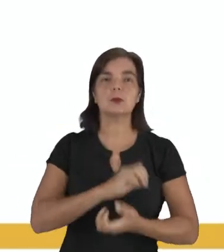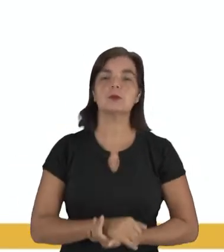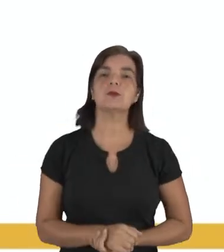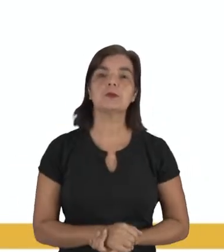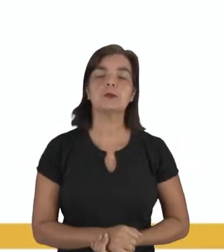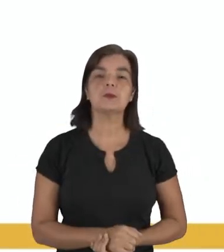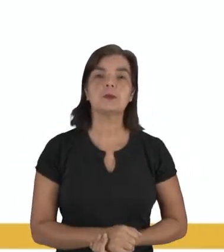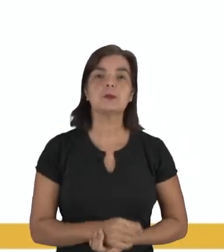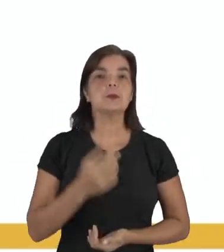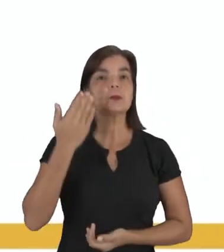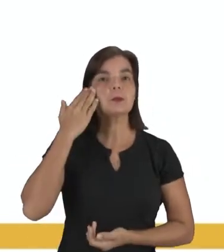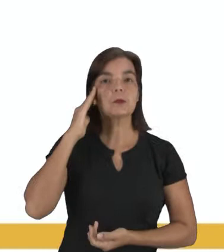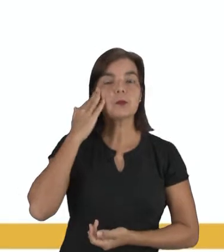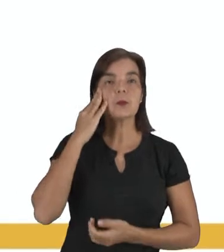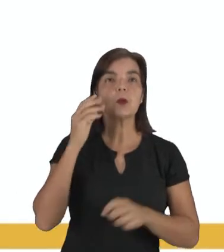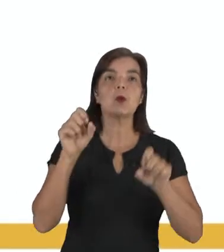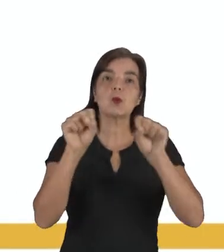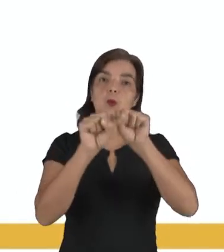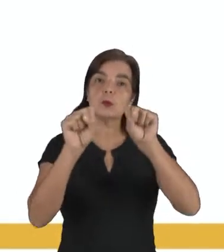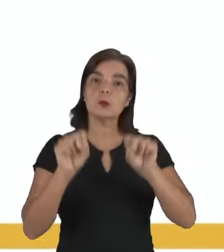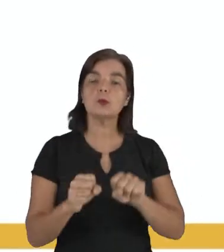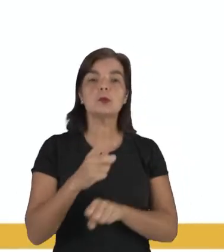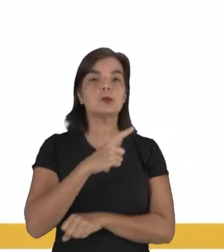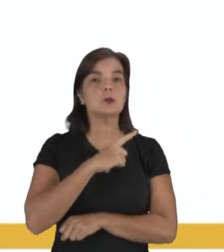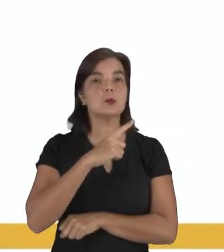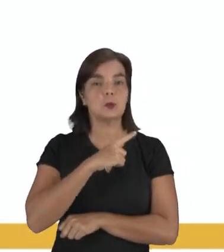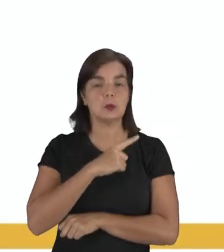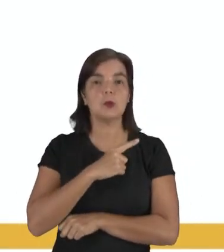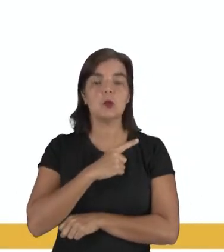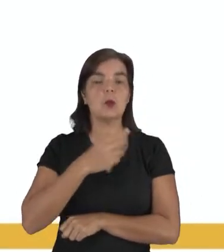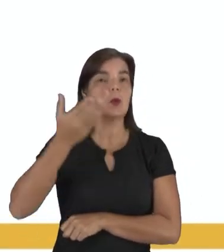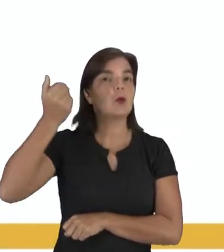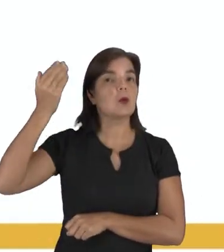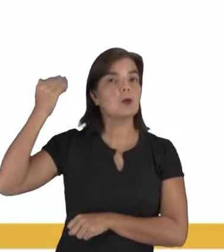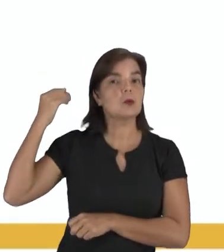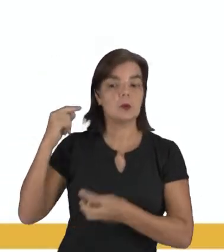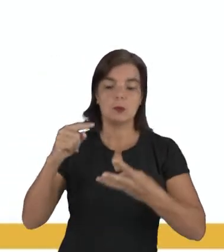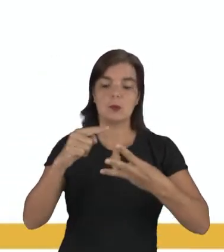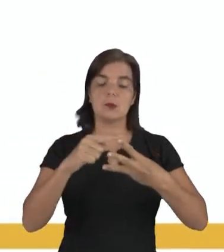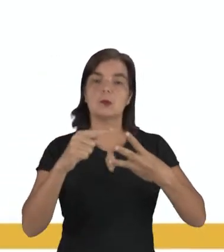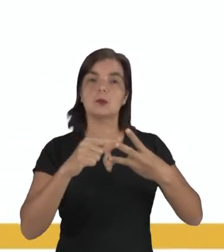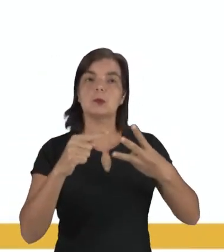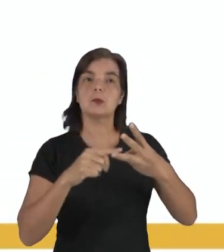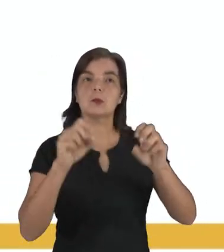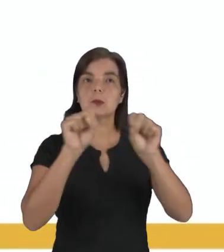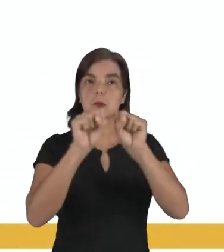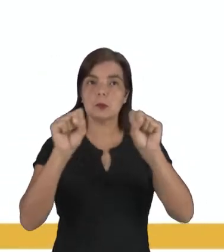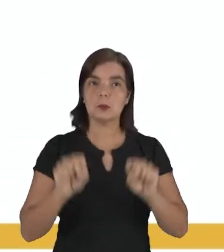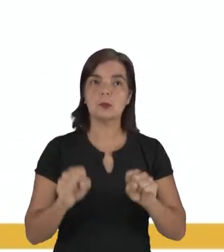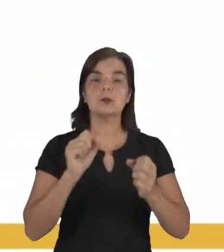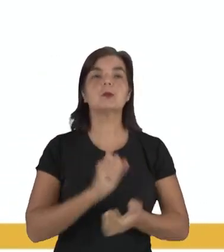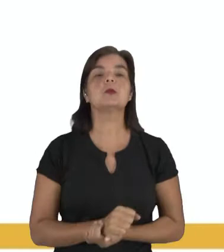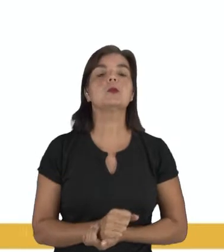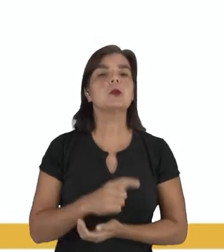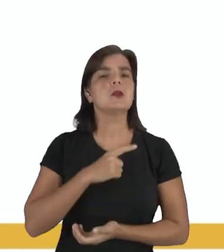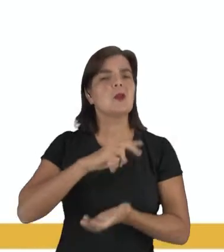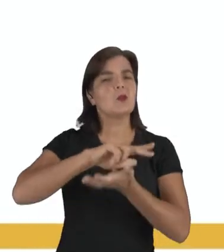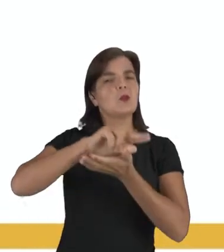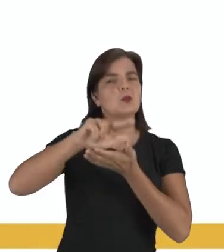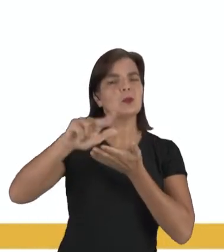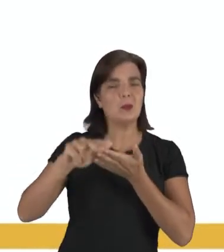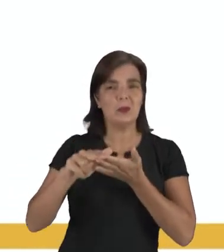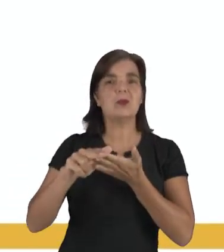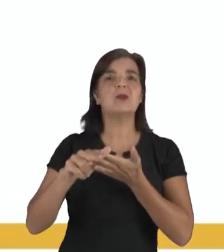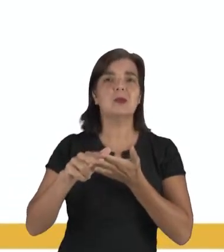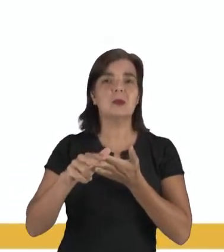Então, vamos entender os sistemas que tinham anteriormente. A gente tem 3 sistemas aí, e tinham